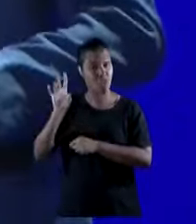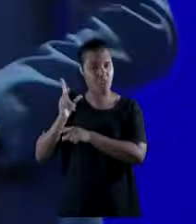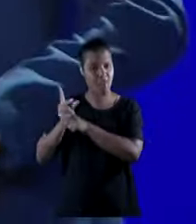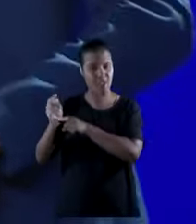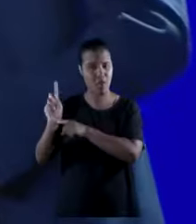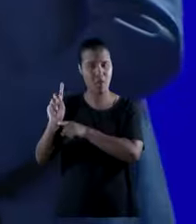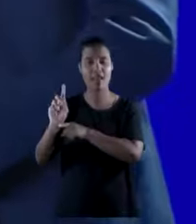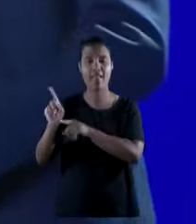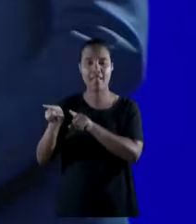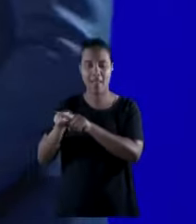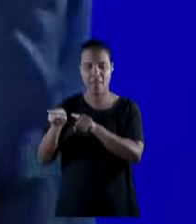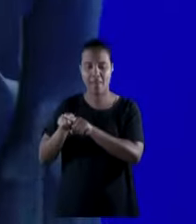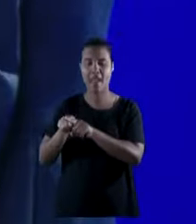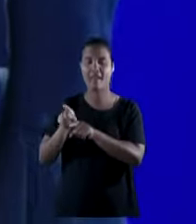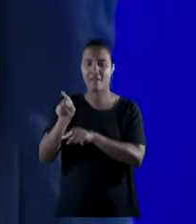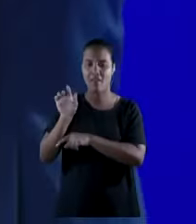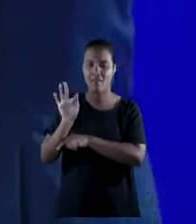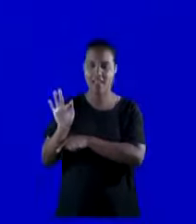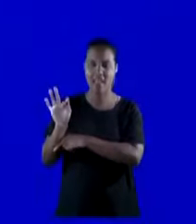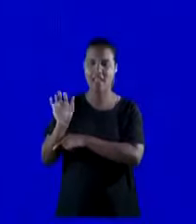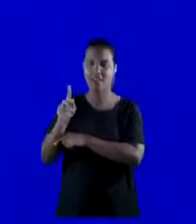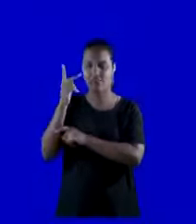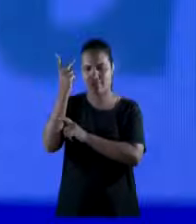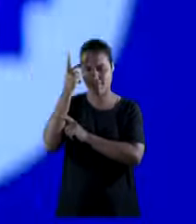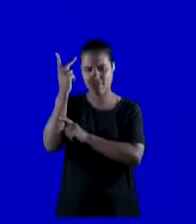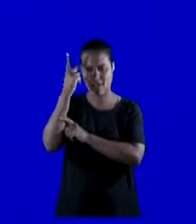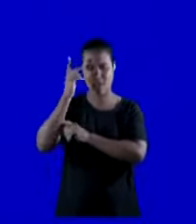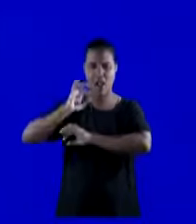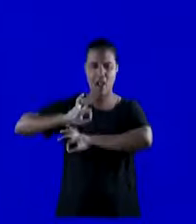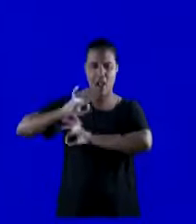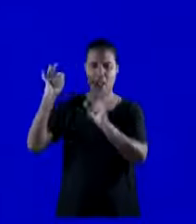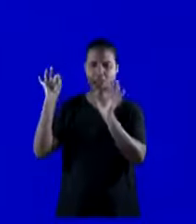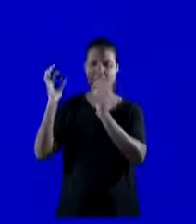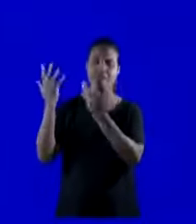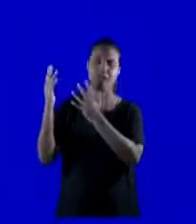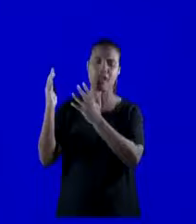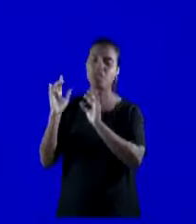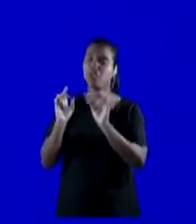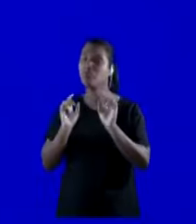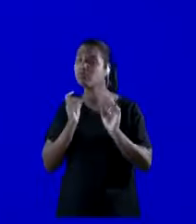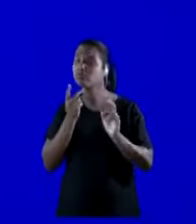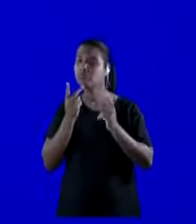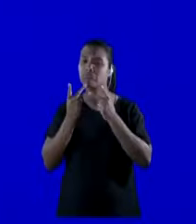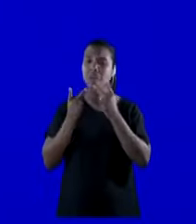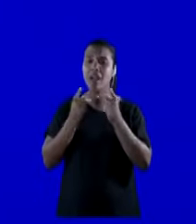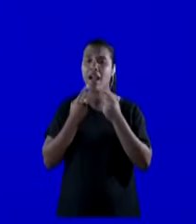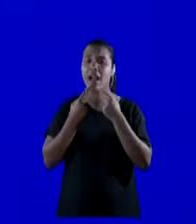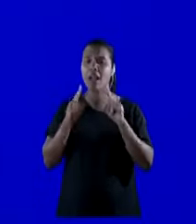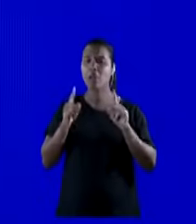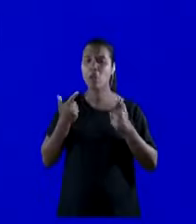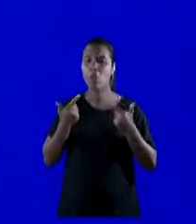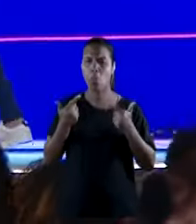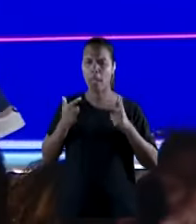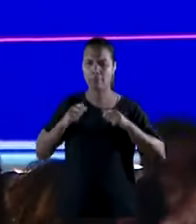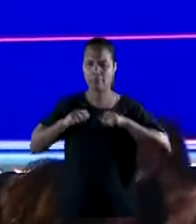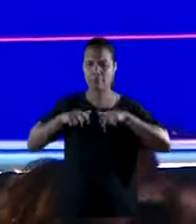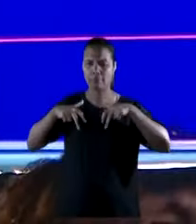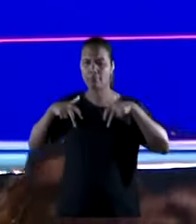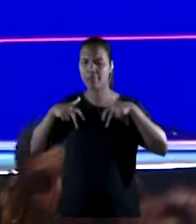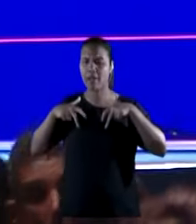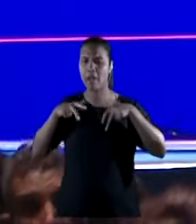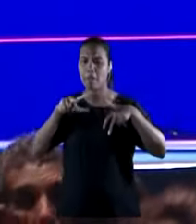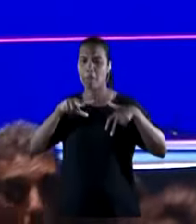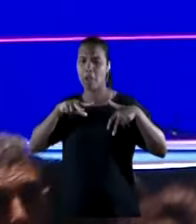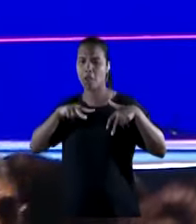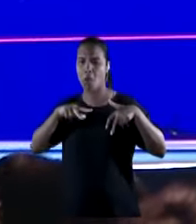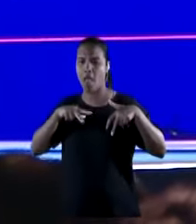a federação veio arrebentando. O Paulistão tá muito bom. Só algo a reclamar, que eu tava procurando um camarote aqui em cima. O camarote? Cara, dá pra